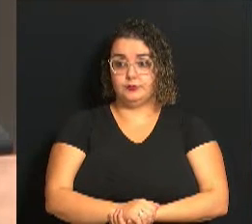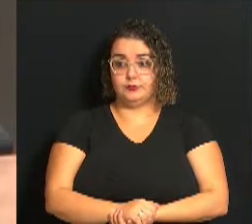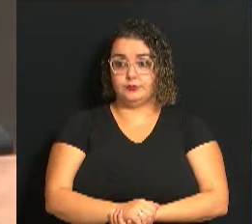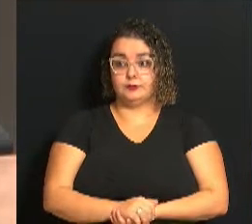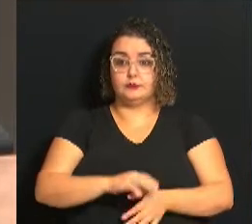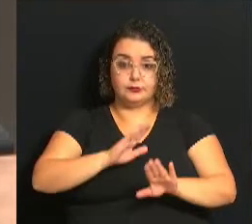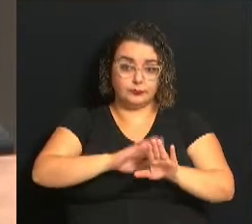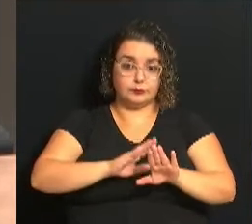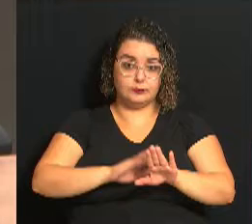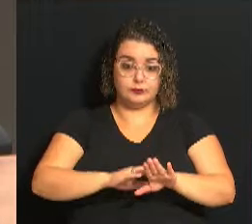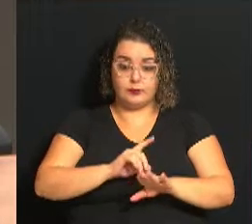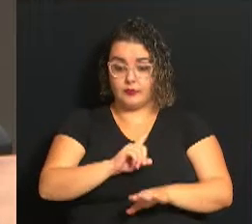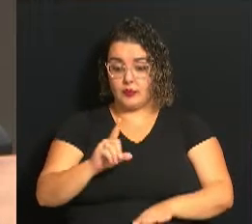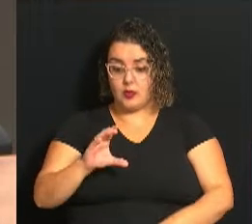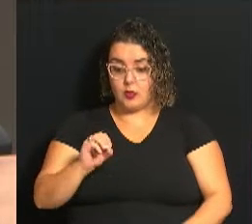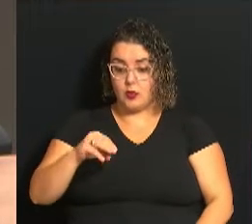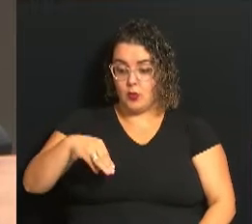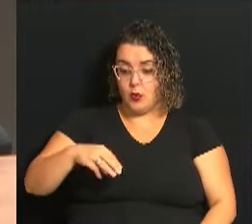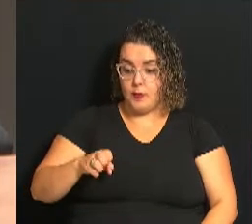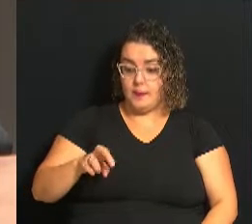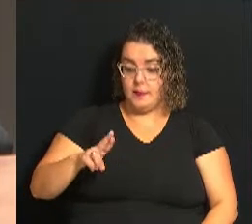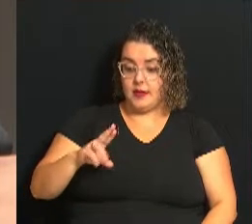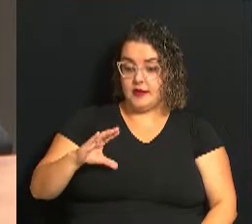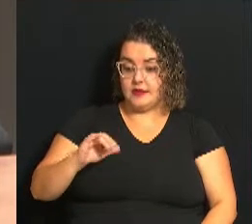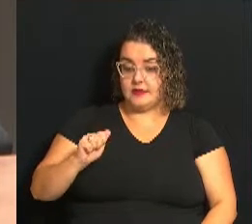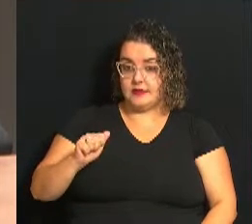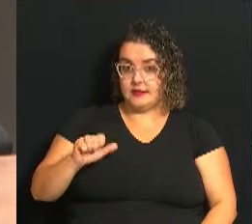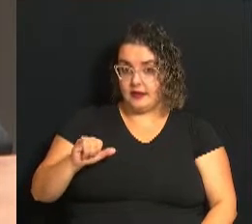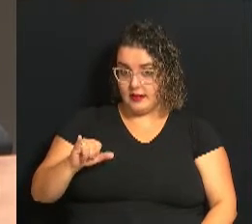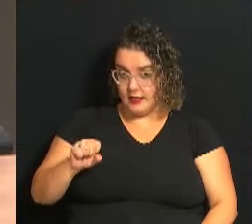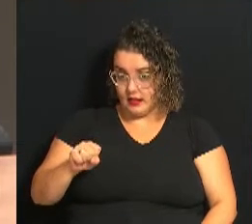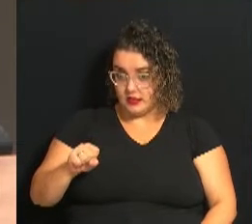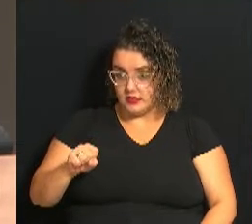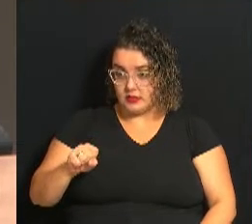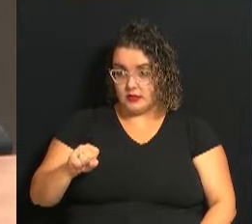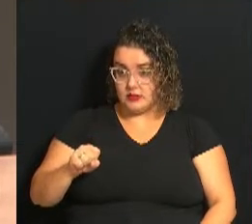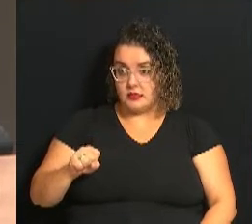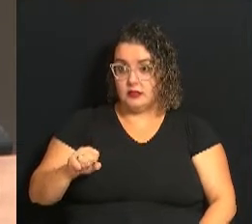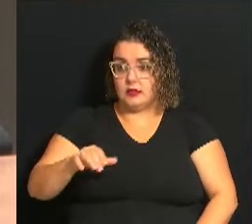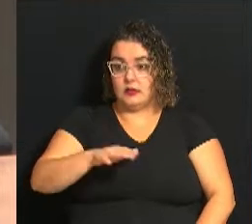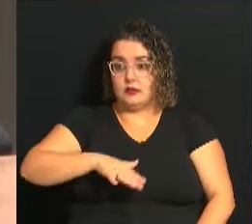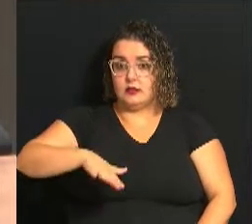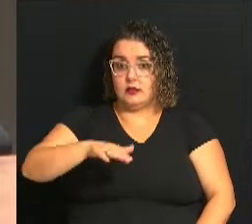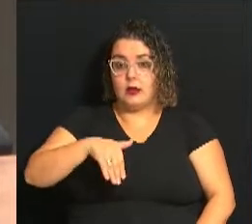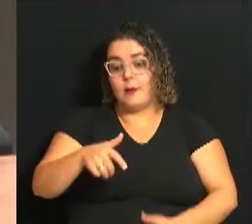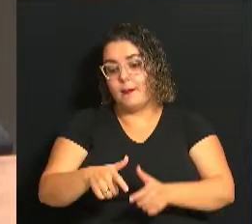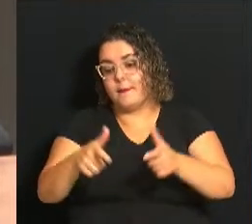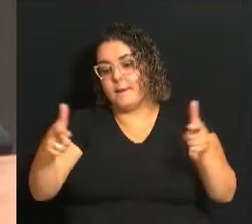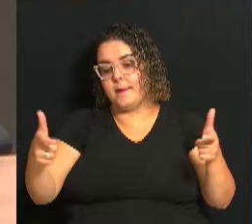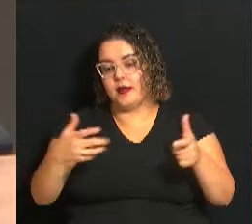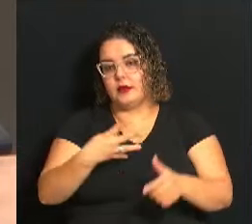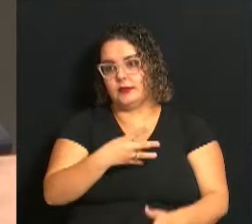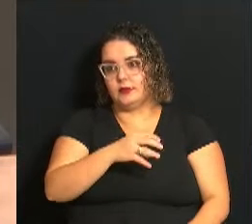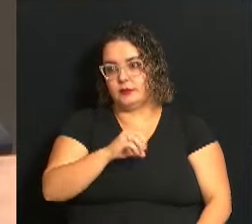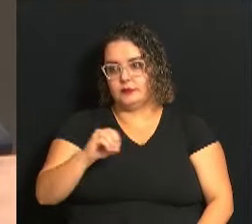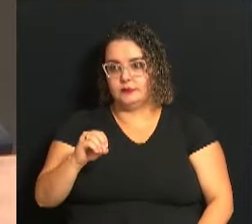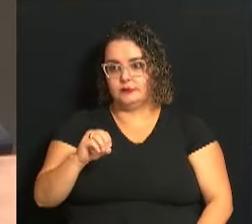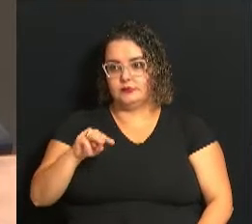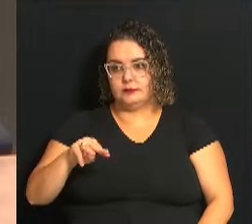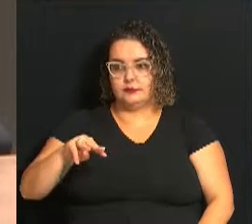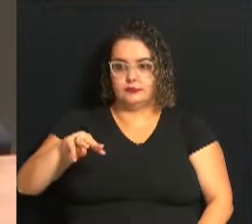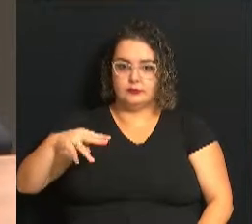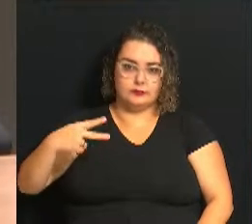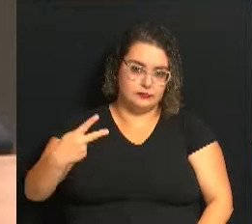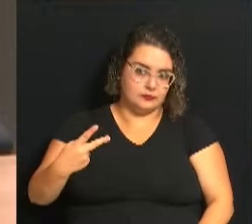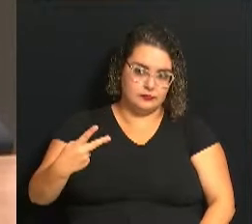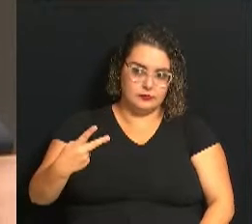atividades não comerciais e algumas vias coletoras, cuja área é maior que 400 metros, que inviabiliza até a regularização do que existe,